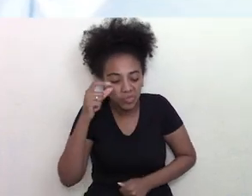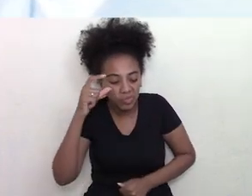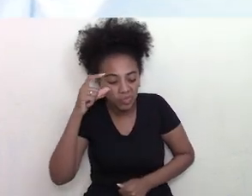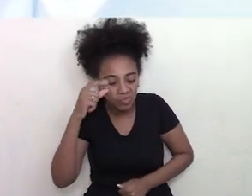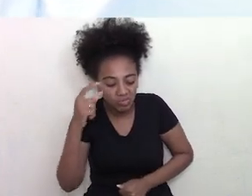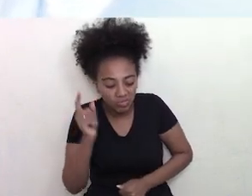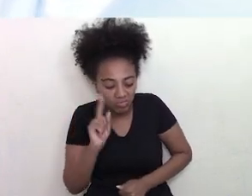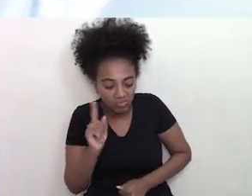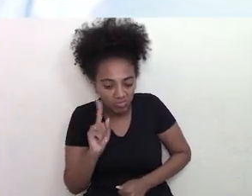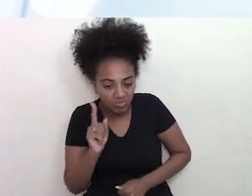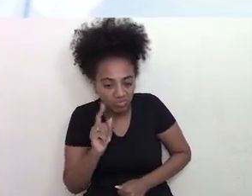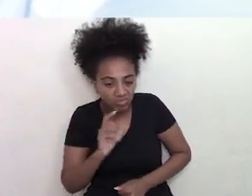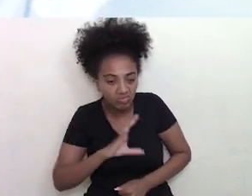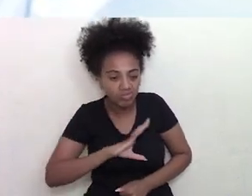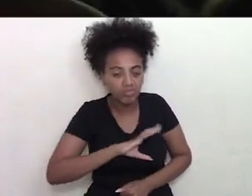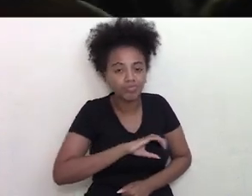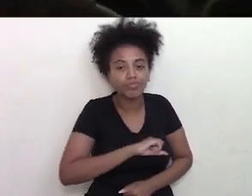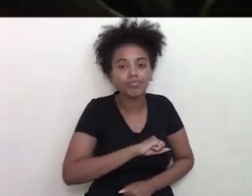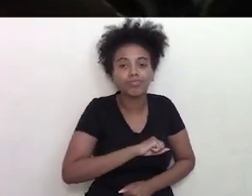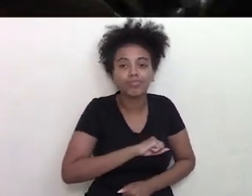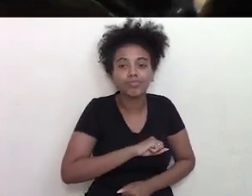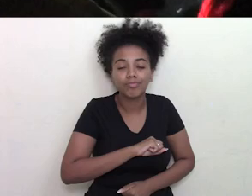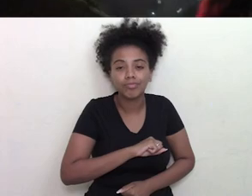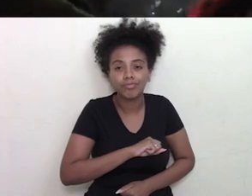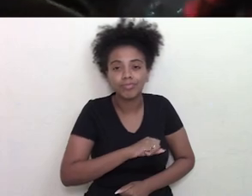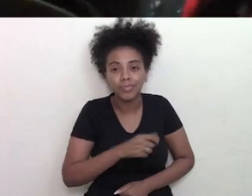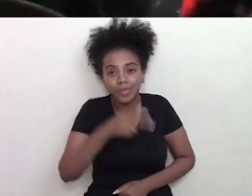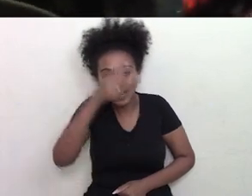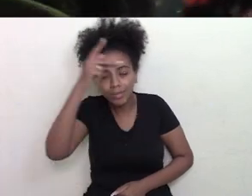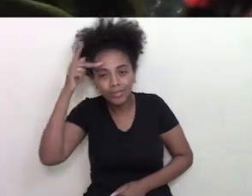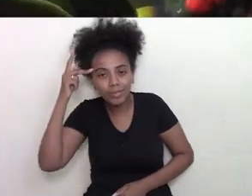meu amor, quem ama tem que